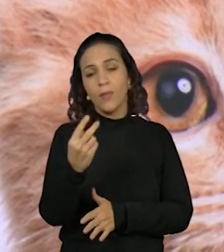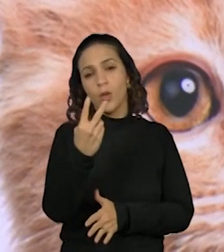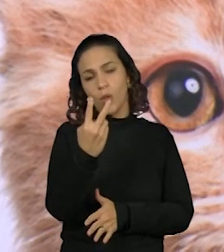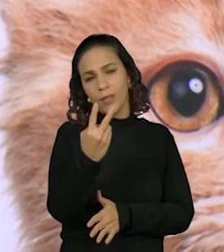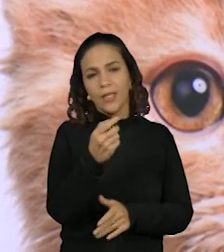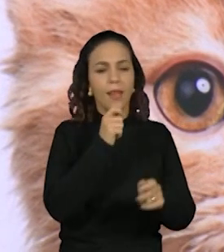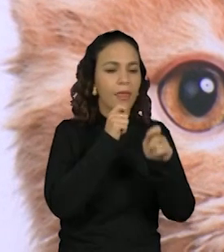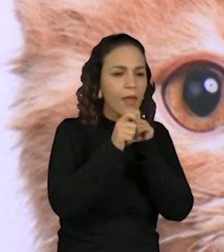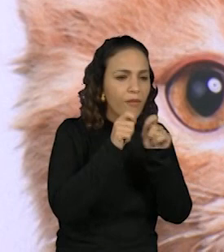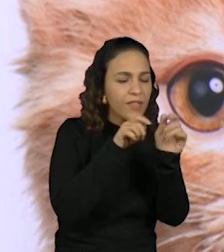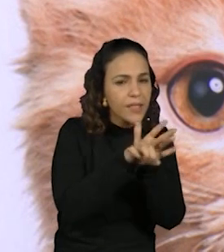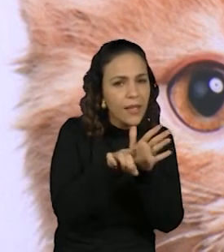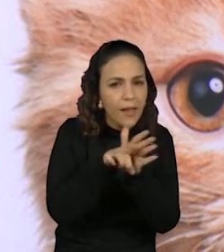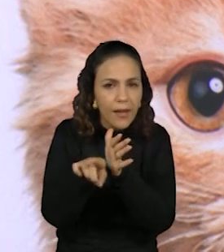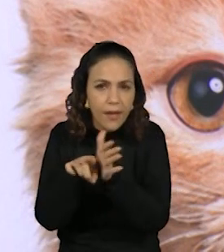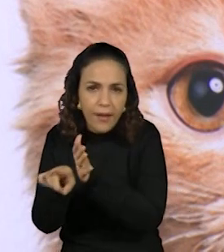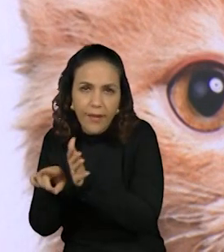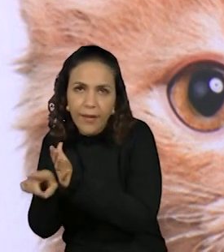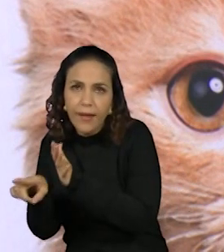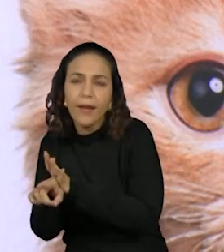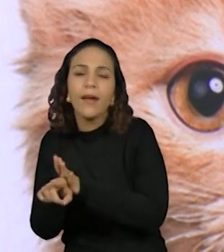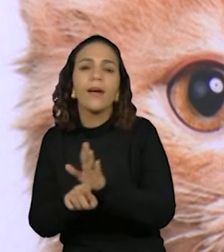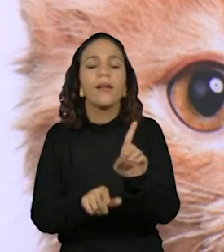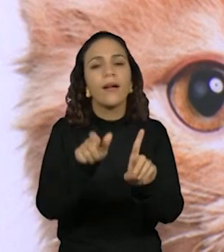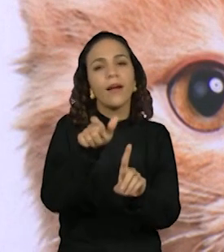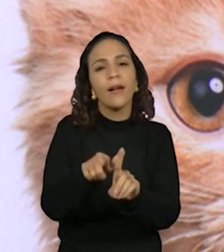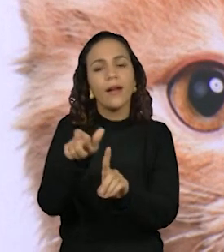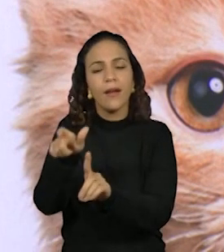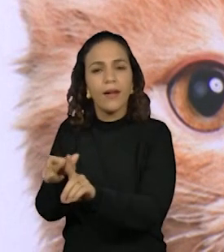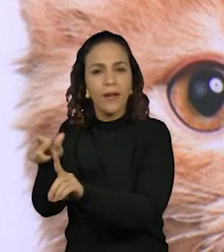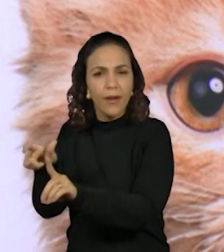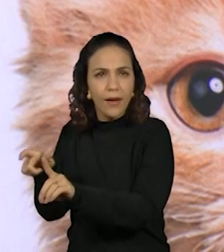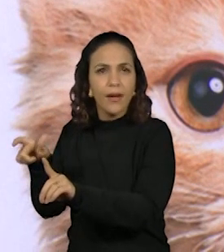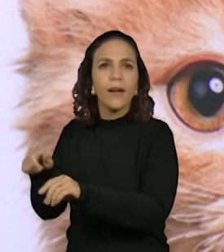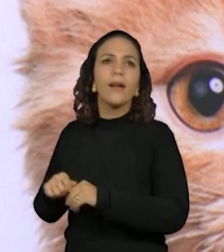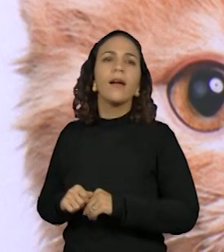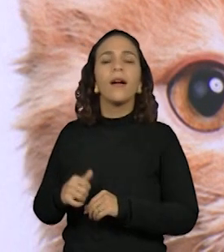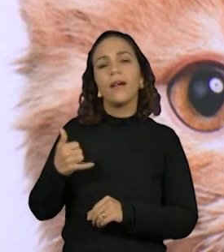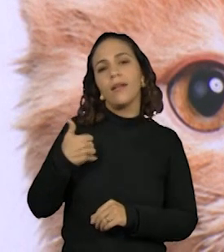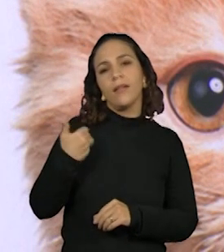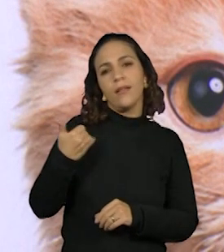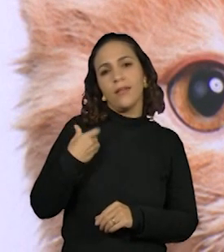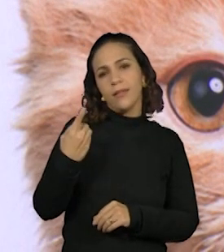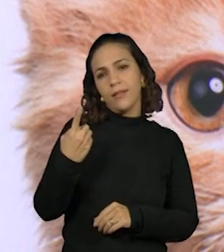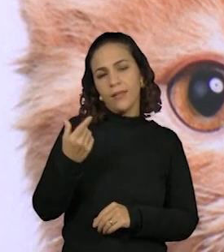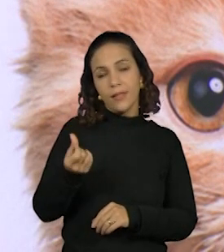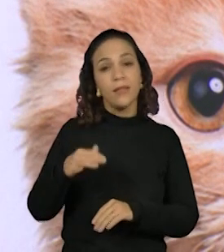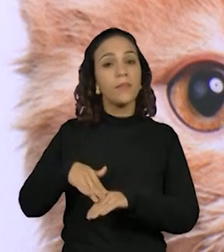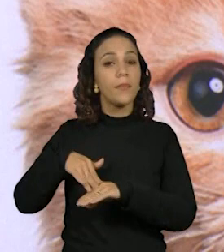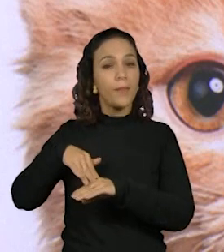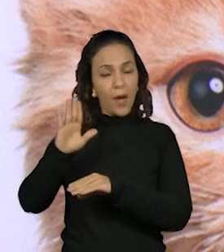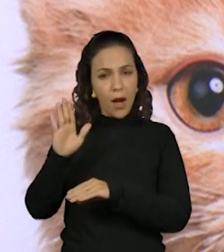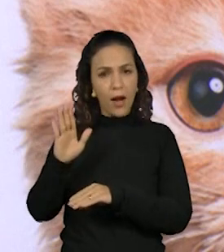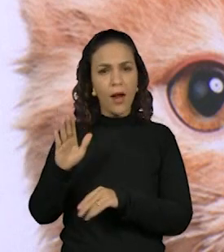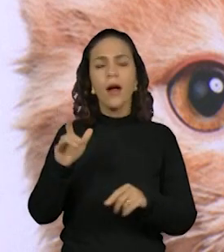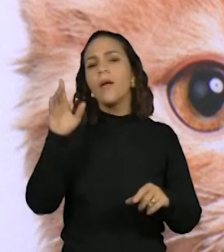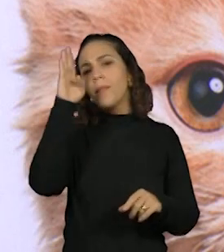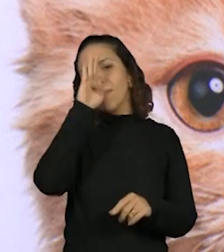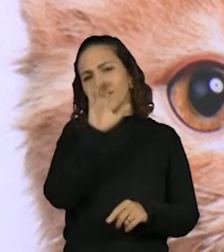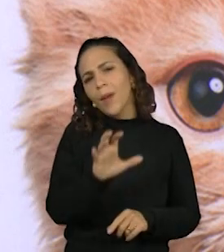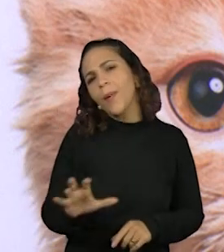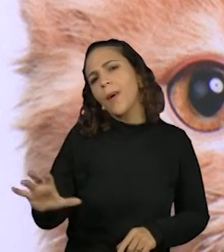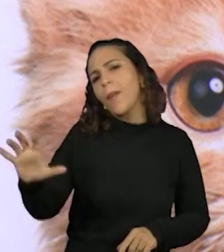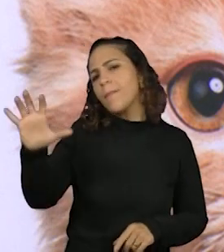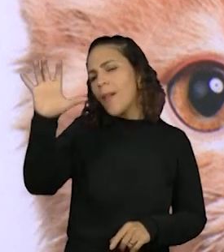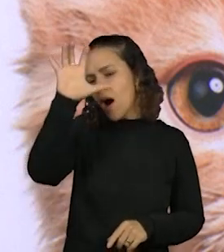2.002 entrevistas com cidadãos de mais de 16 anos, de todas as regiões e classes